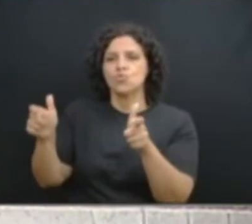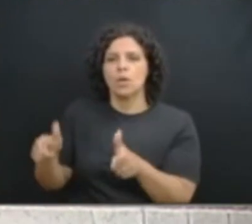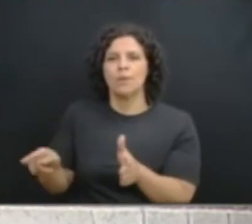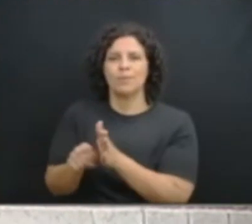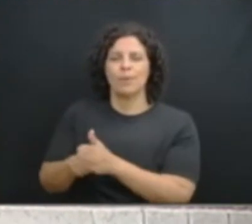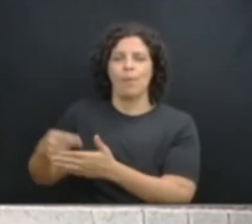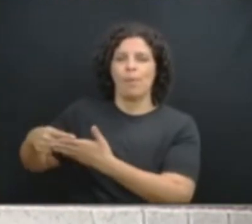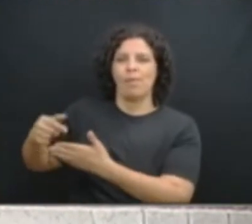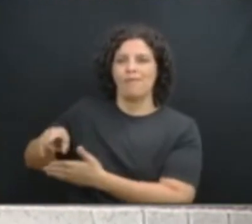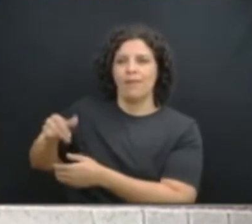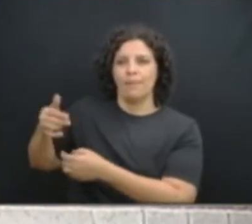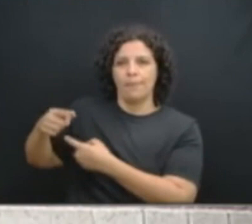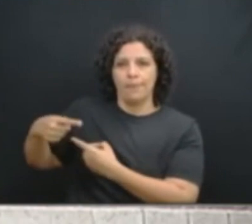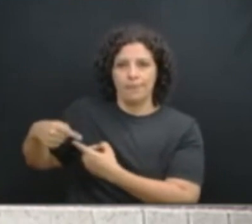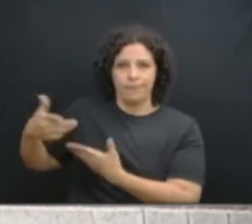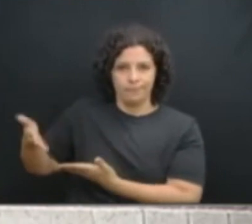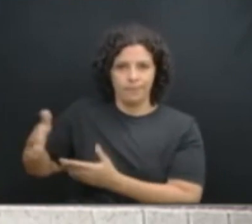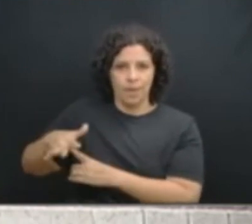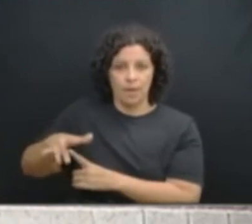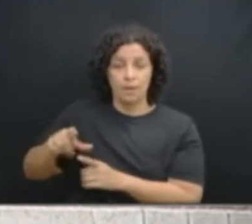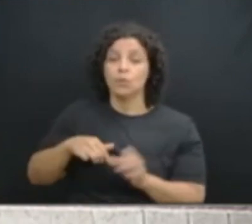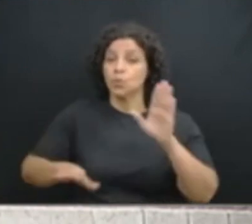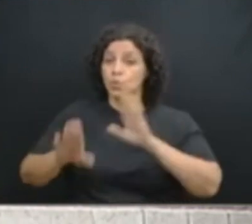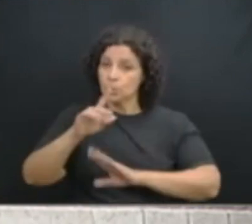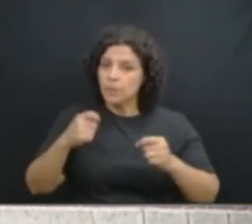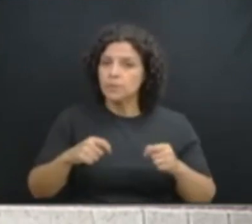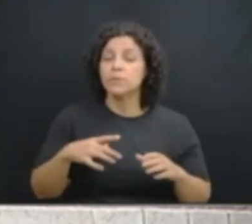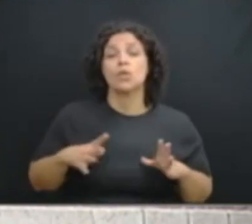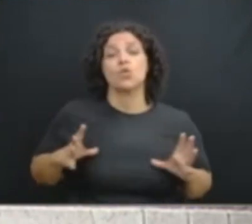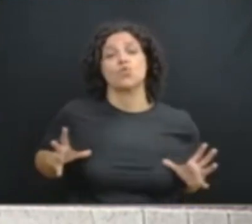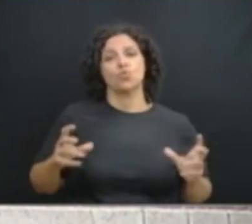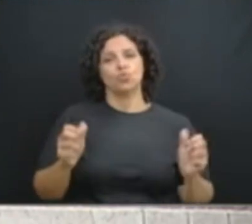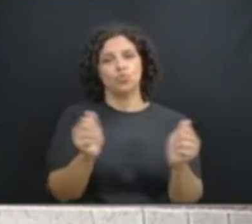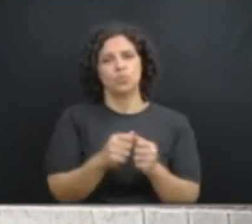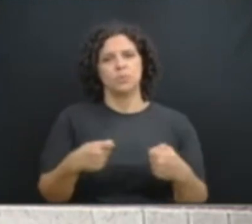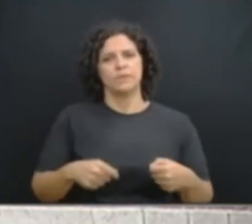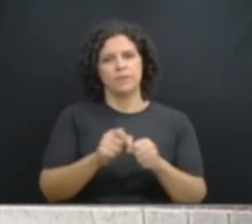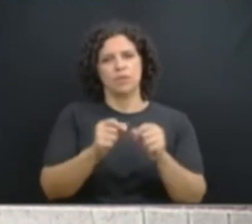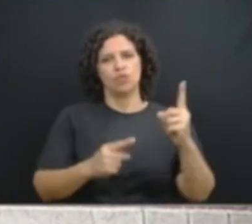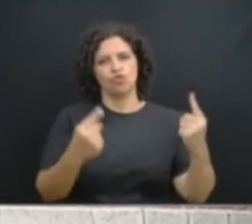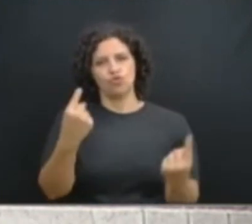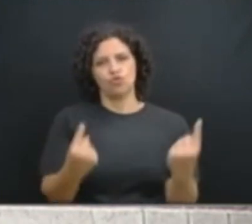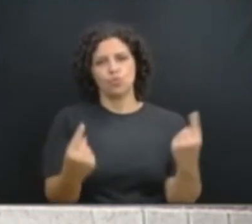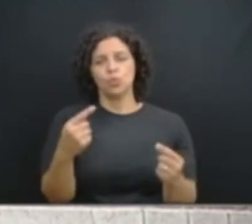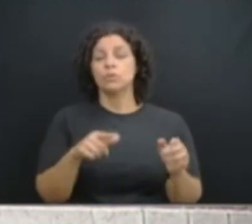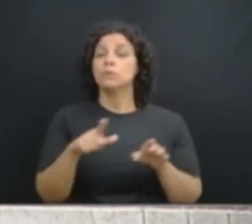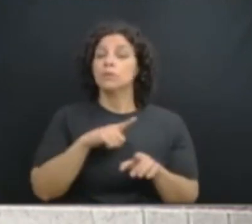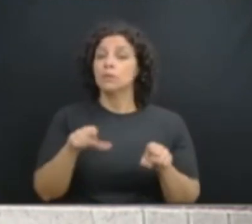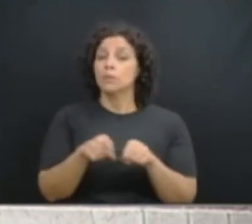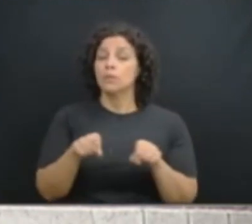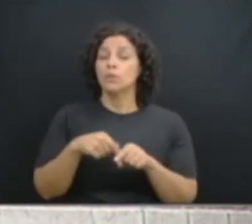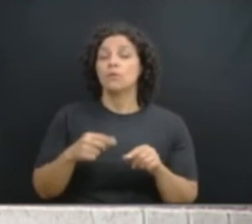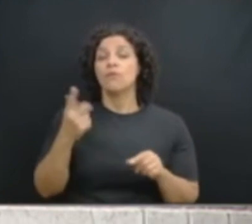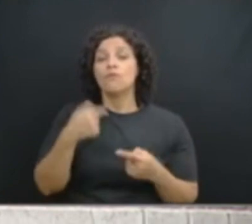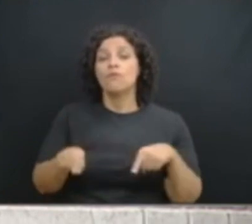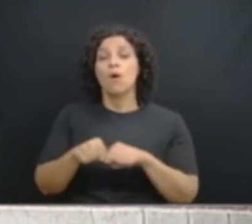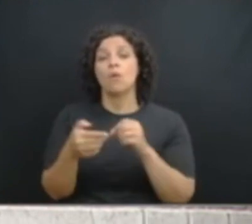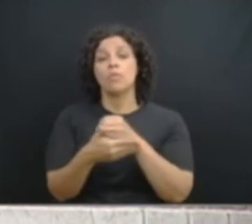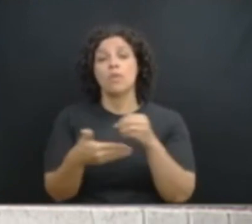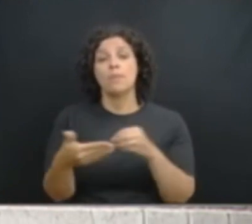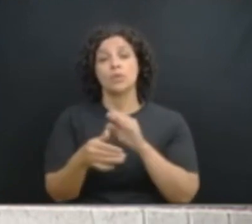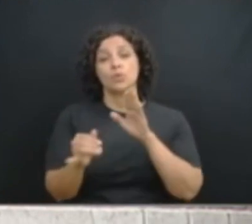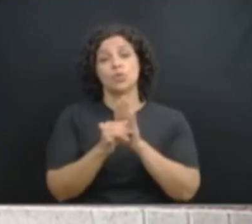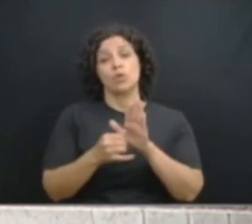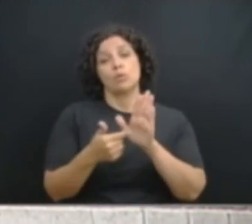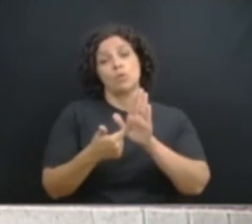lá. Então a gente tem que tomar cuidado. E disse bem claro que a gente tem que revisar a tarifa base de edital que está